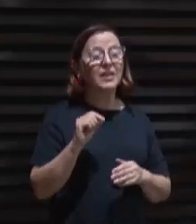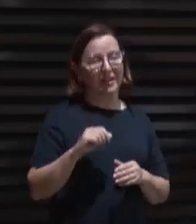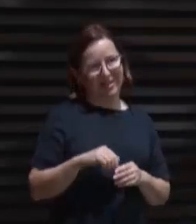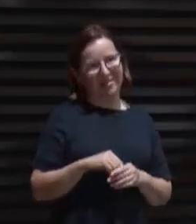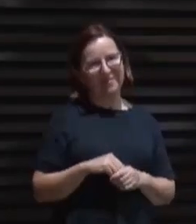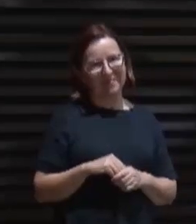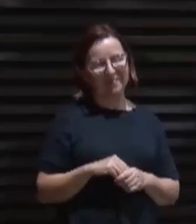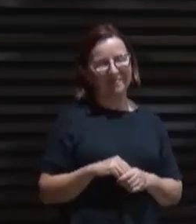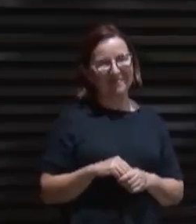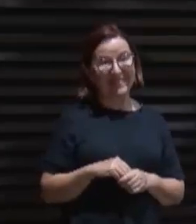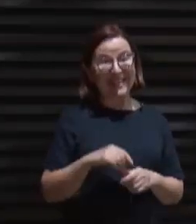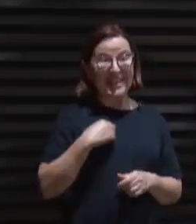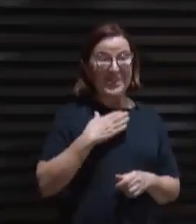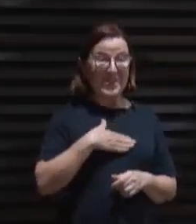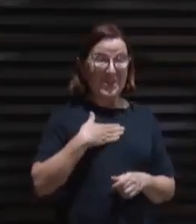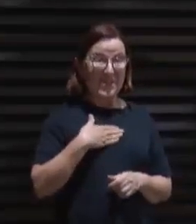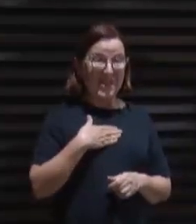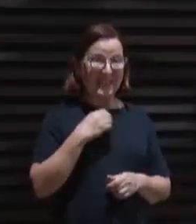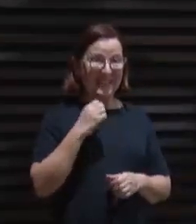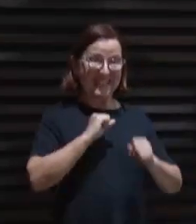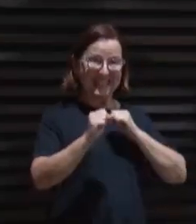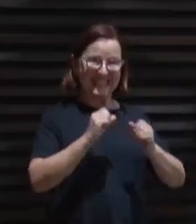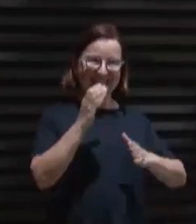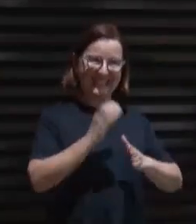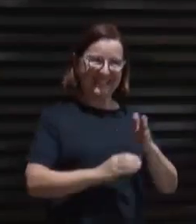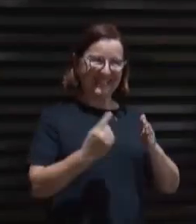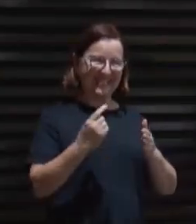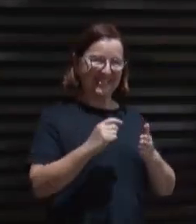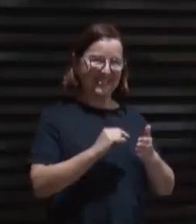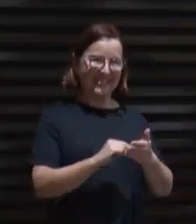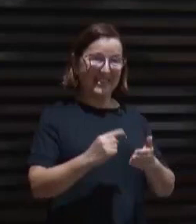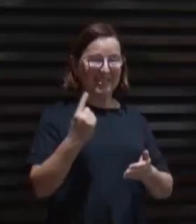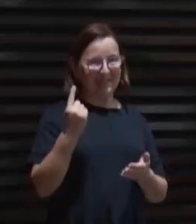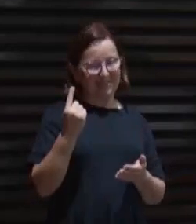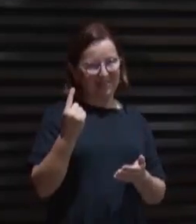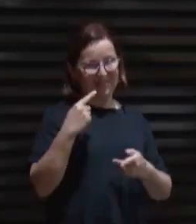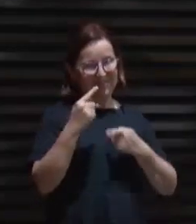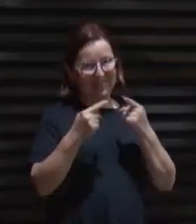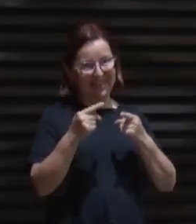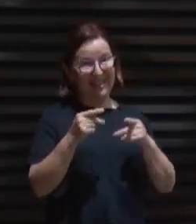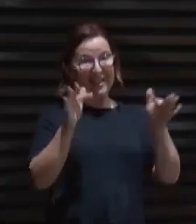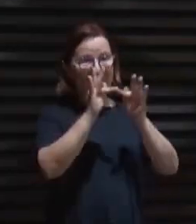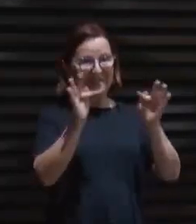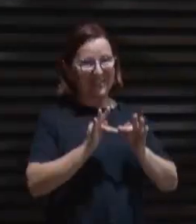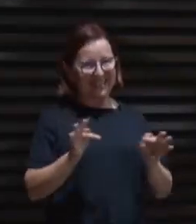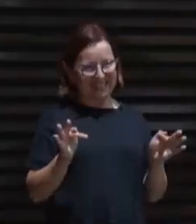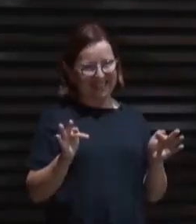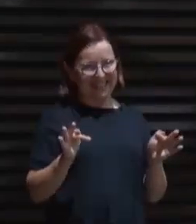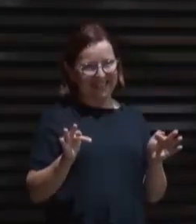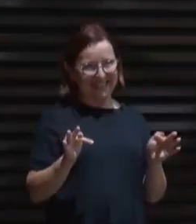muito do Salmo 1, o verso 1, porque ele diz, bem-aventurado,